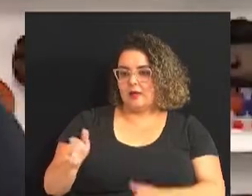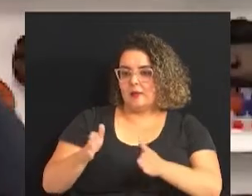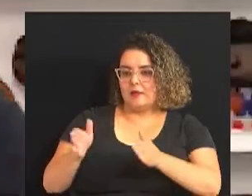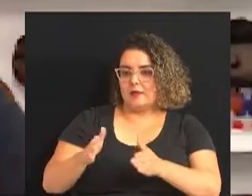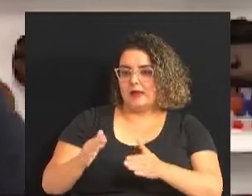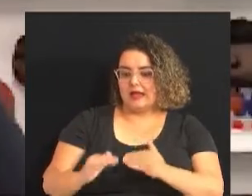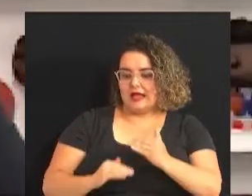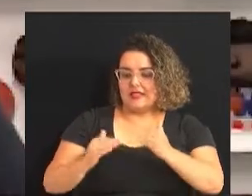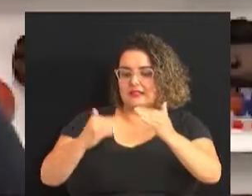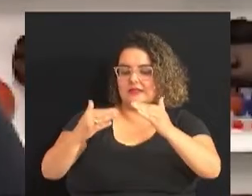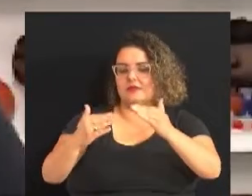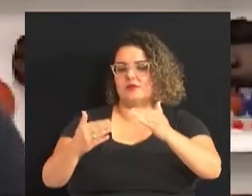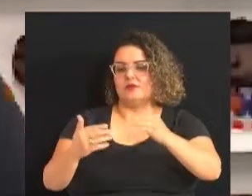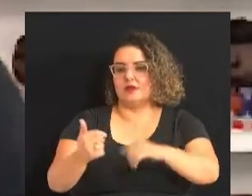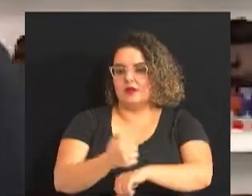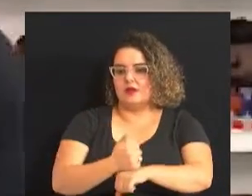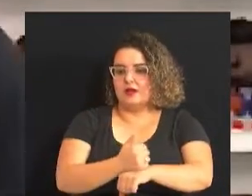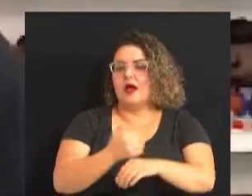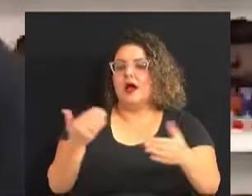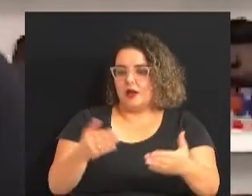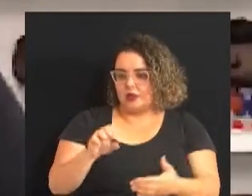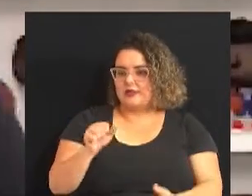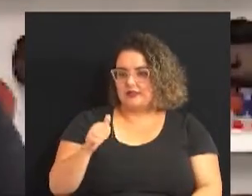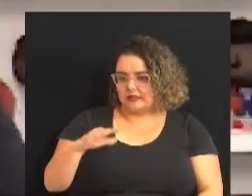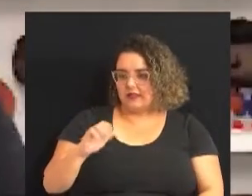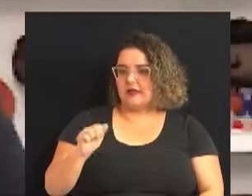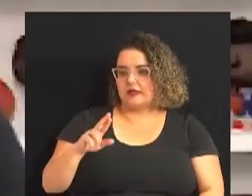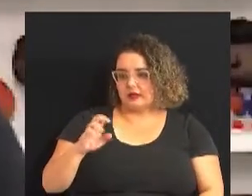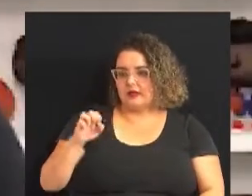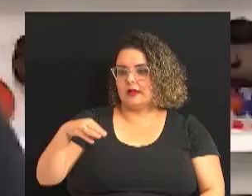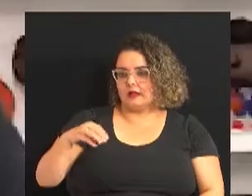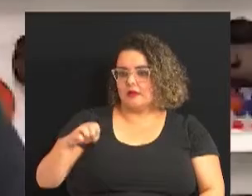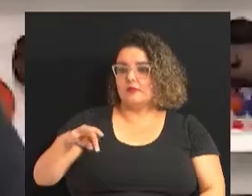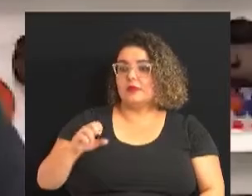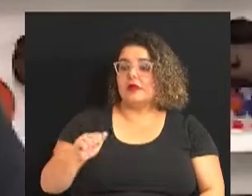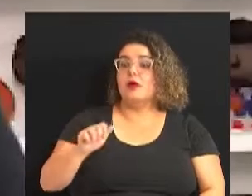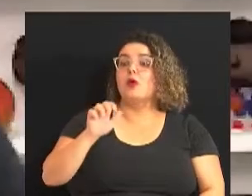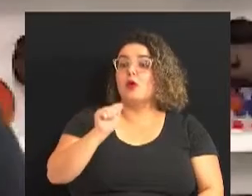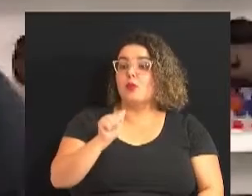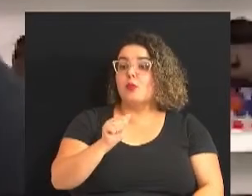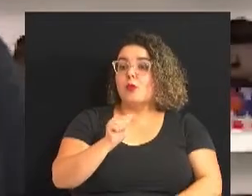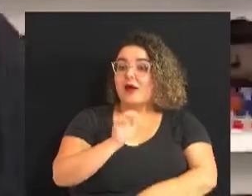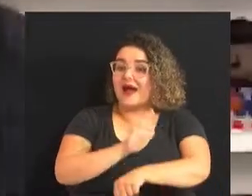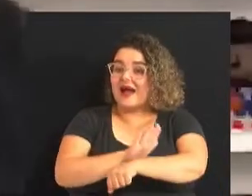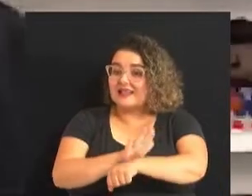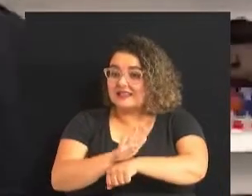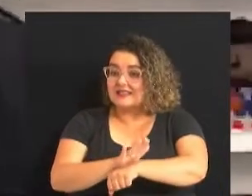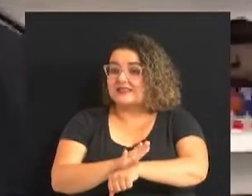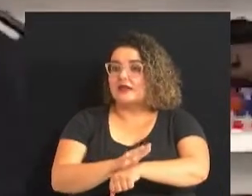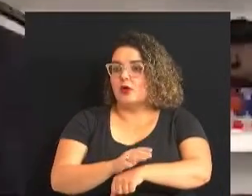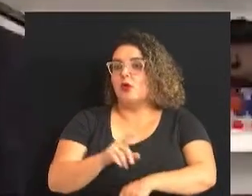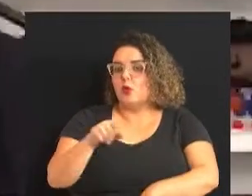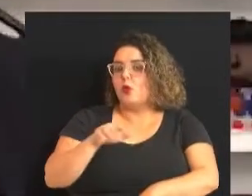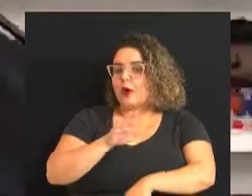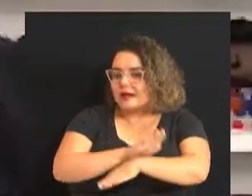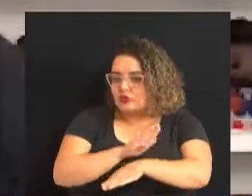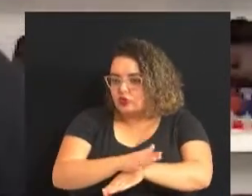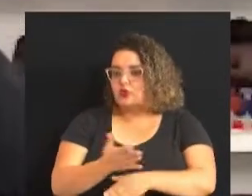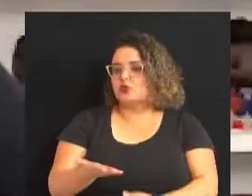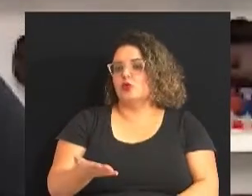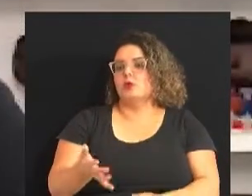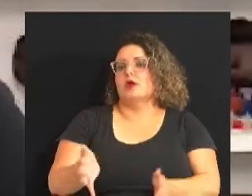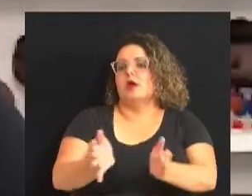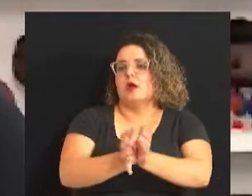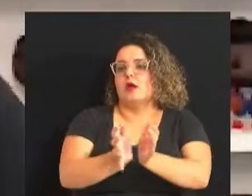jogadores. Agora que ele para Sacramento, que ele está dando auxiliar. Esse passo como assistente técnico, auxiliar mesmo, que é um corpo de